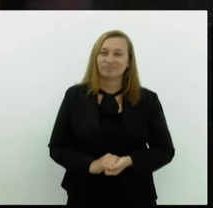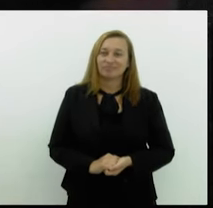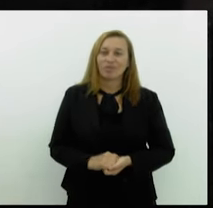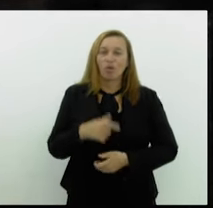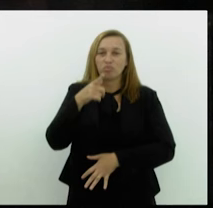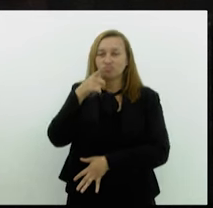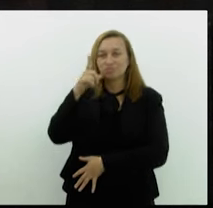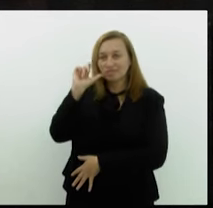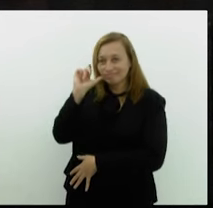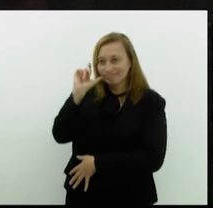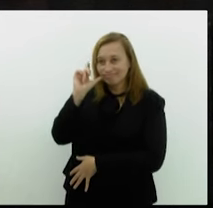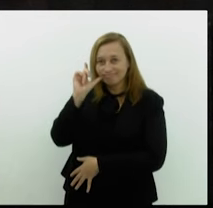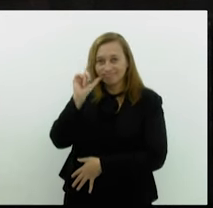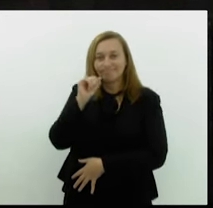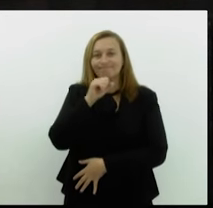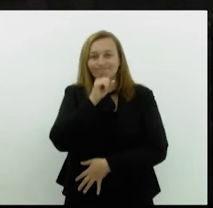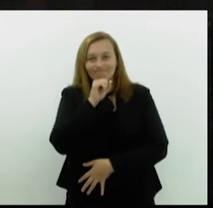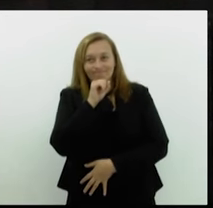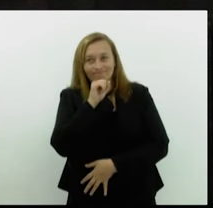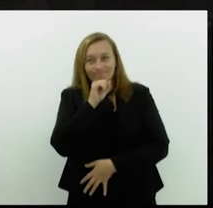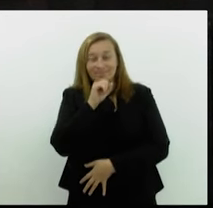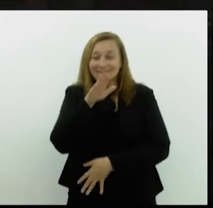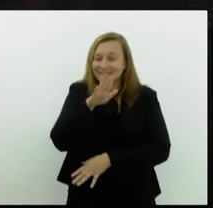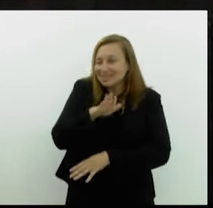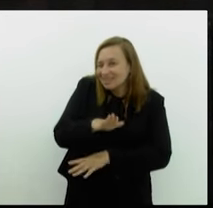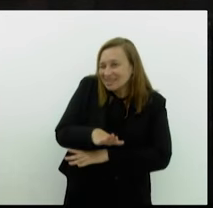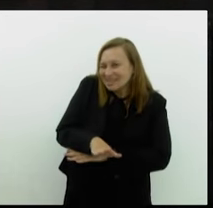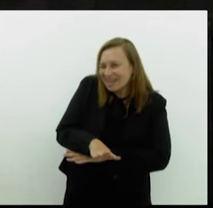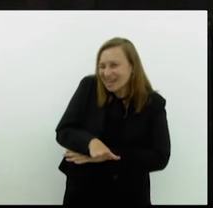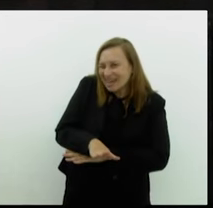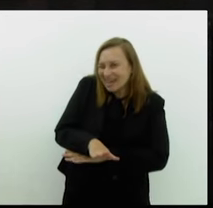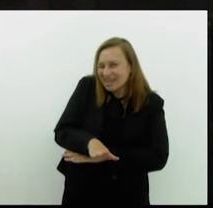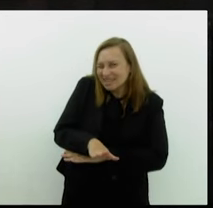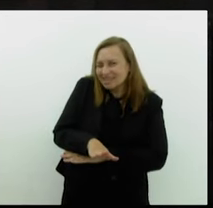Ontem, no final da tarde,